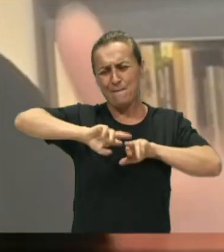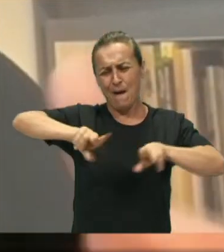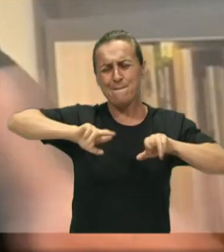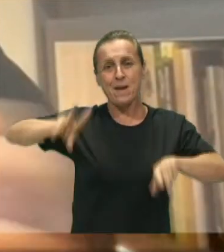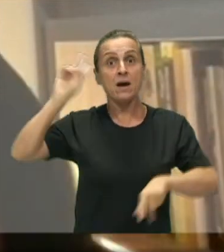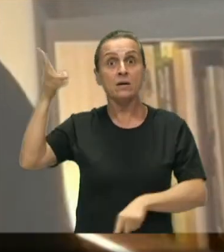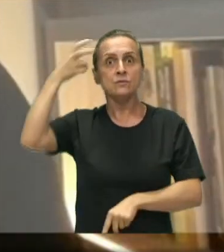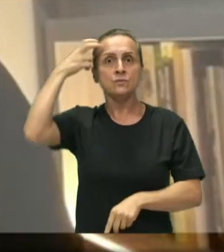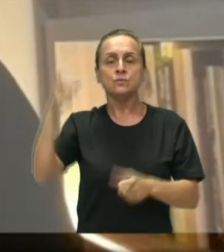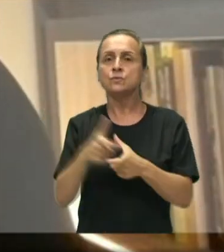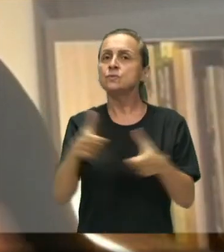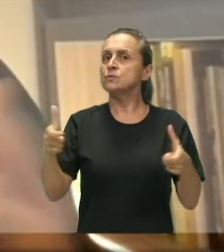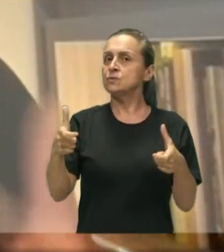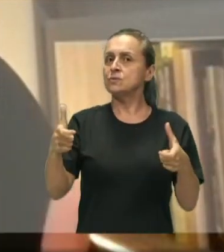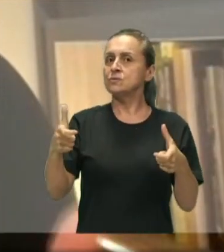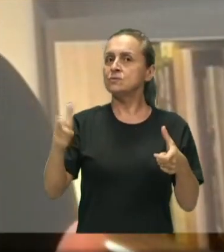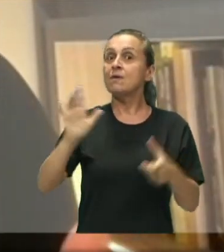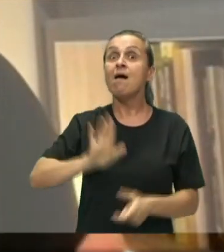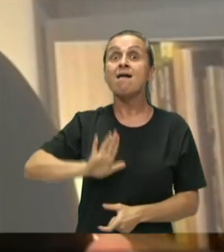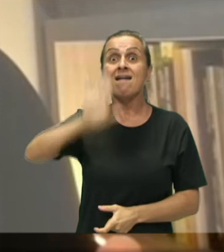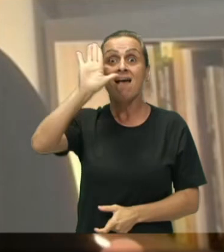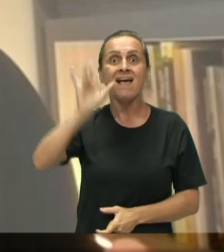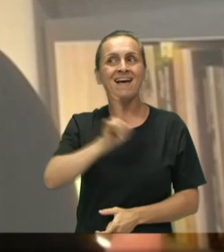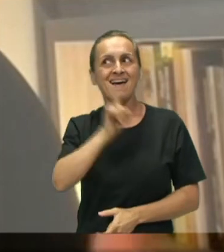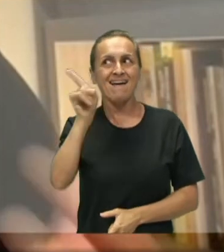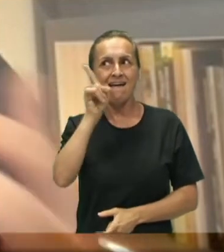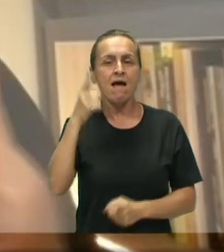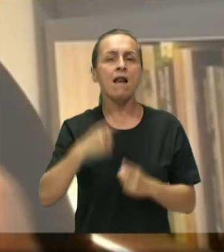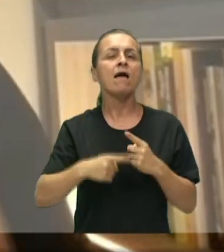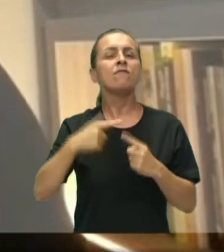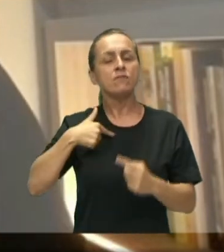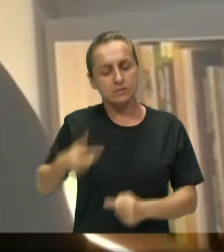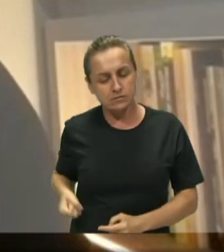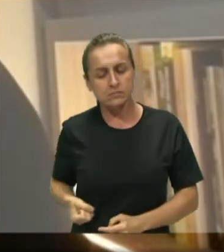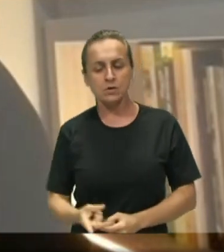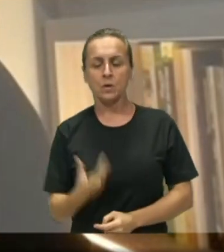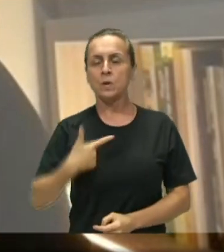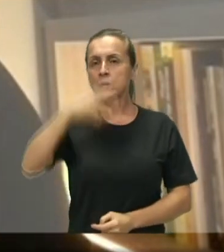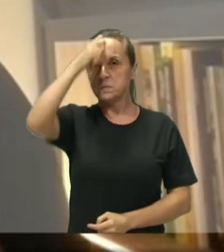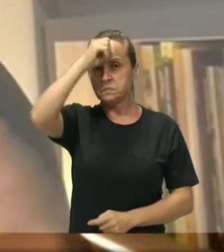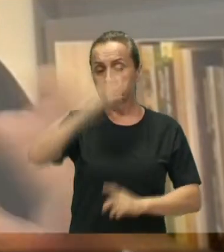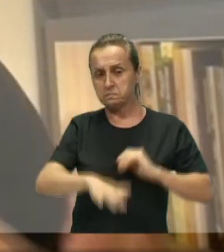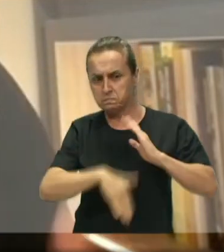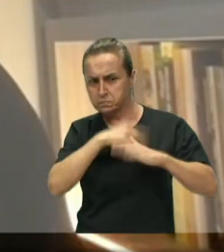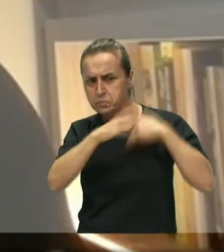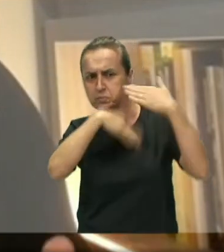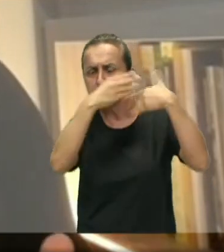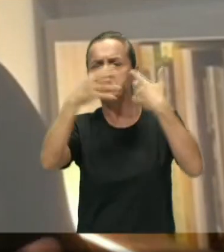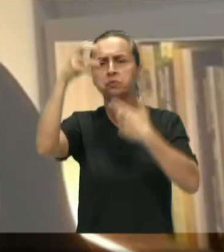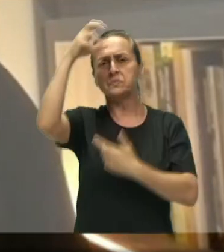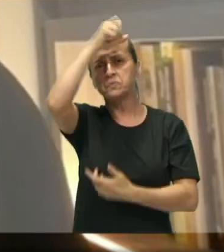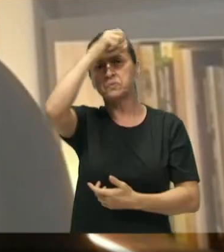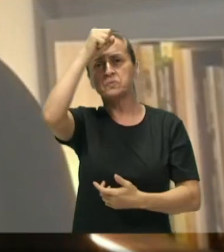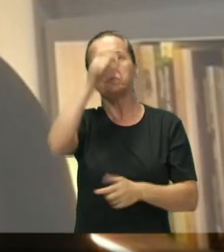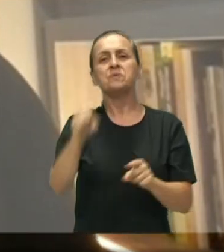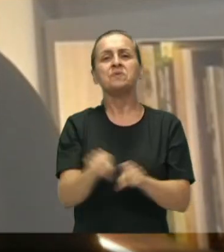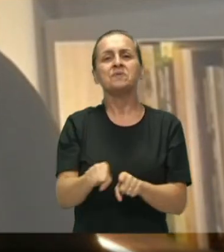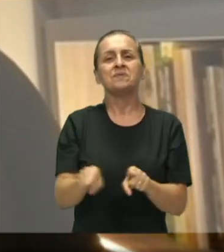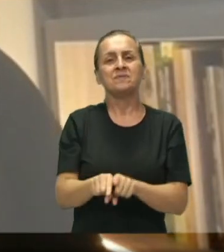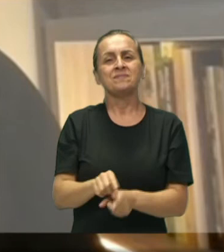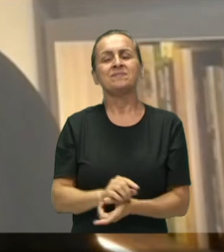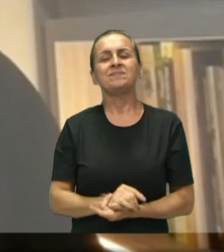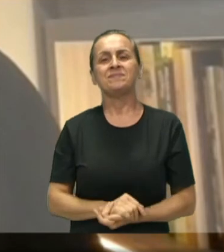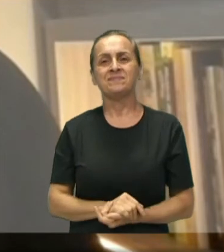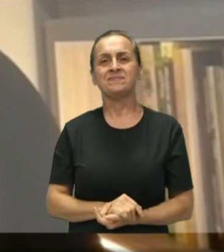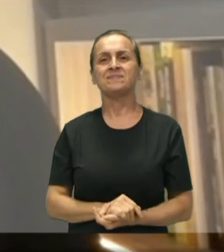muito grande aquela candidatura me oportunizou isso então foi de um crescimento muito grande de um aprendizado muito grande